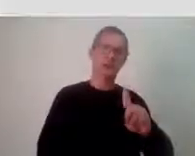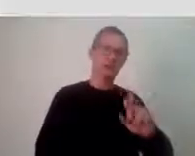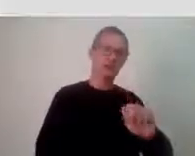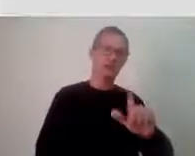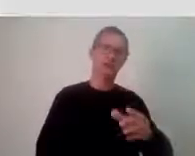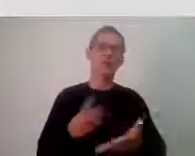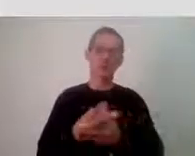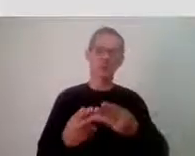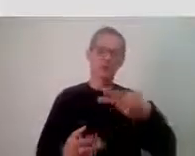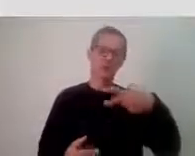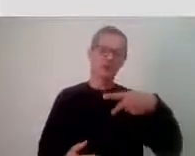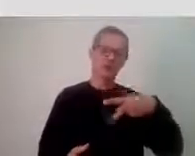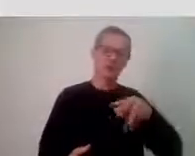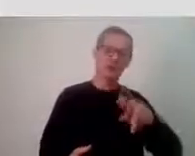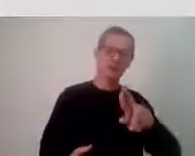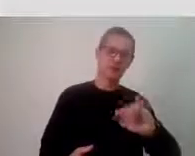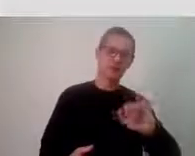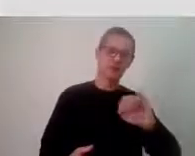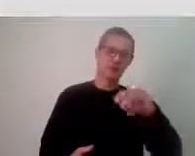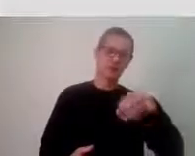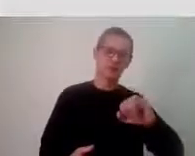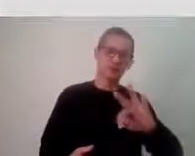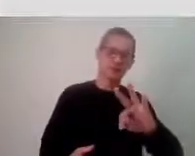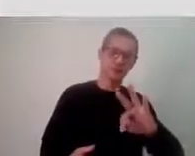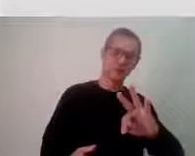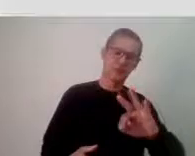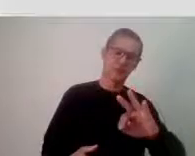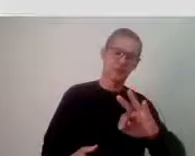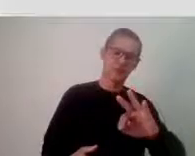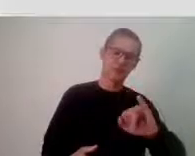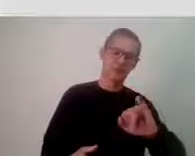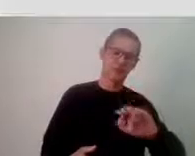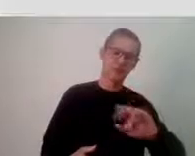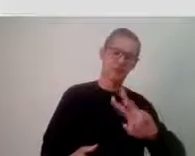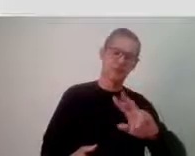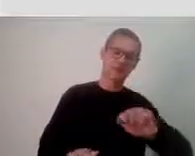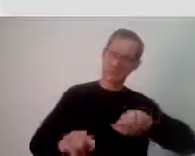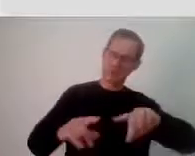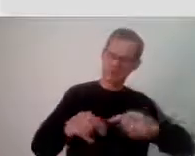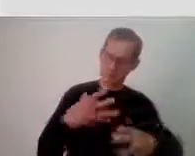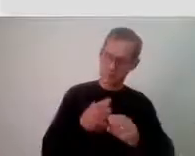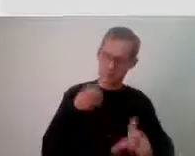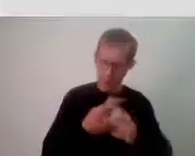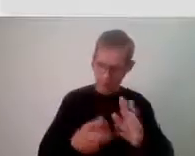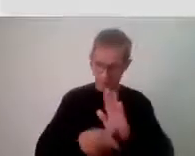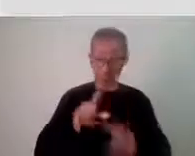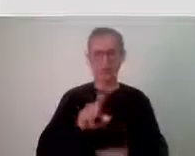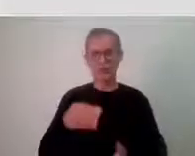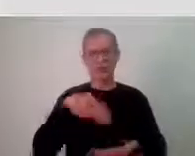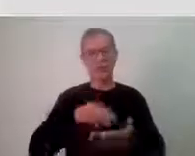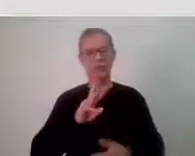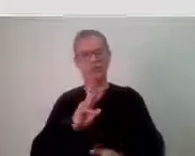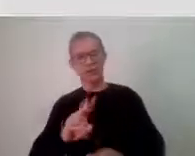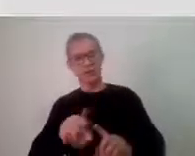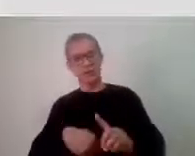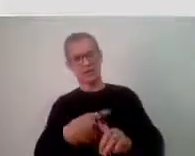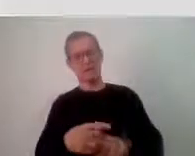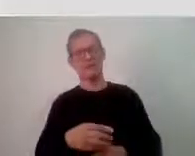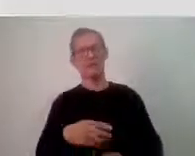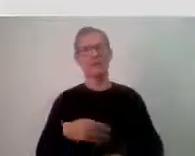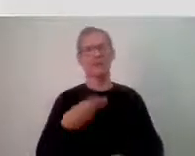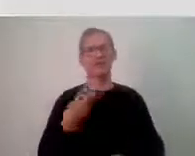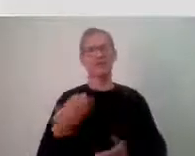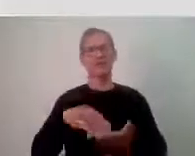é a mesma, o que vai mudar aqui são os cálculos, que é a mesma que a gente encontrou anteriormente, de 1 a 3, e depois de 3